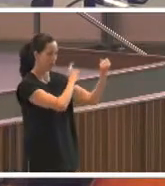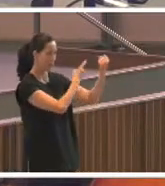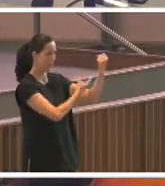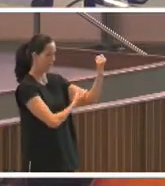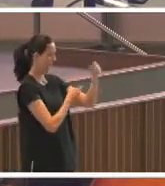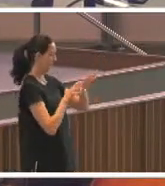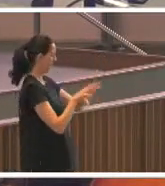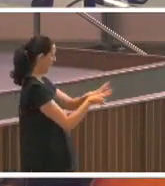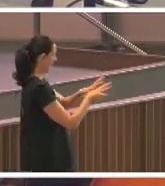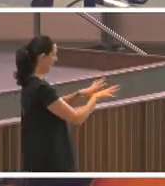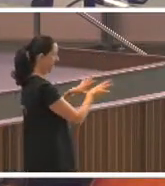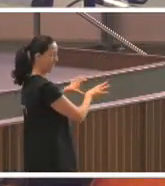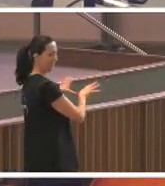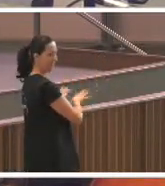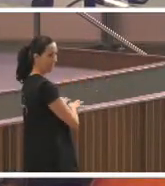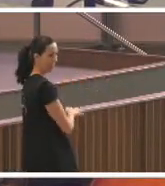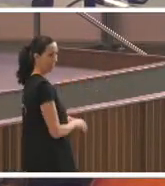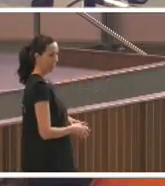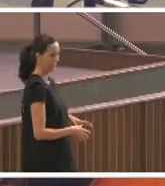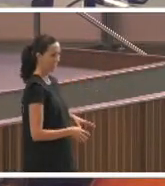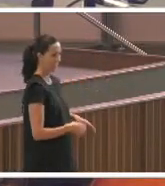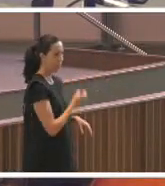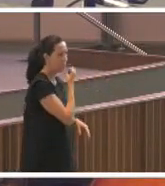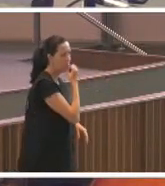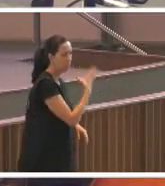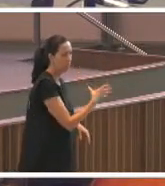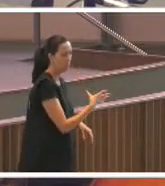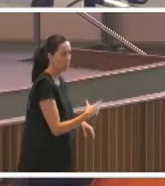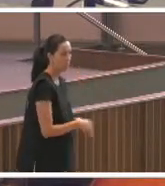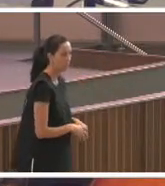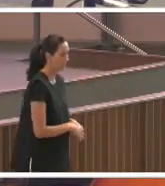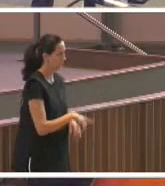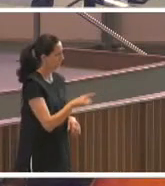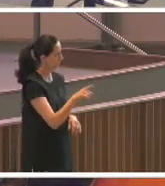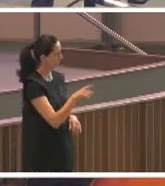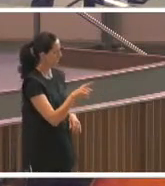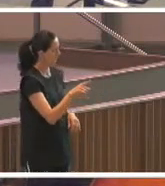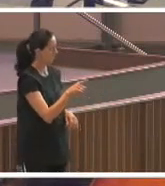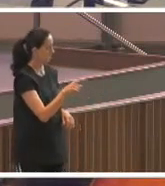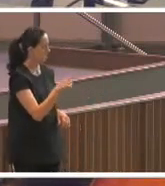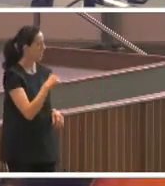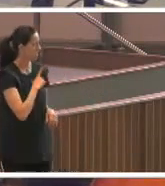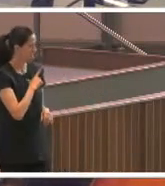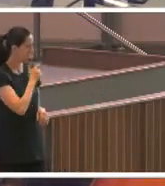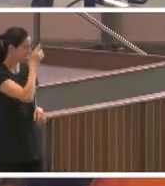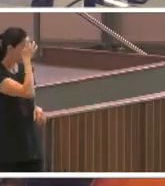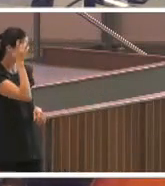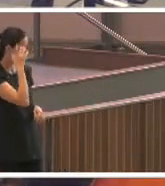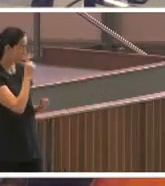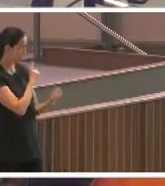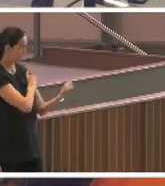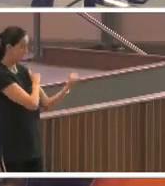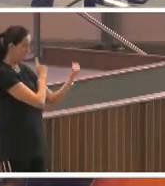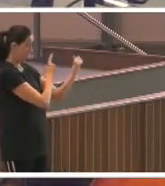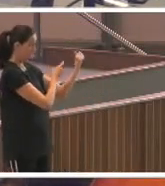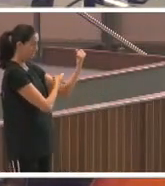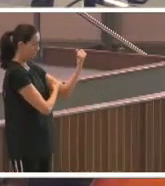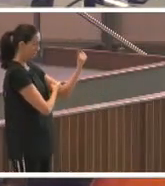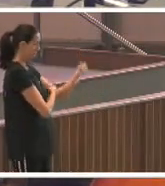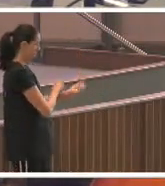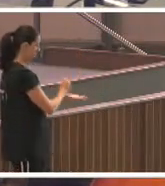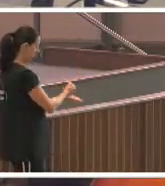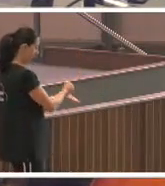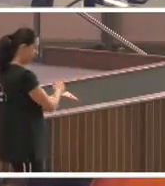para extorquir pessoas, para controlá-las, ou até mesmo para